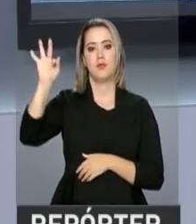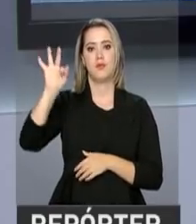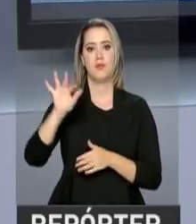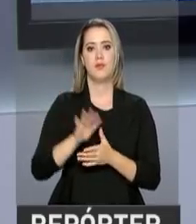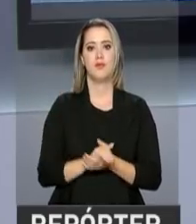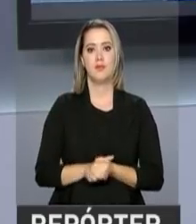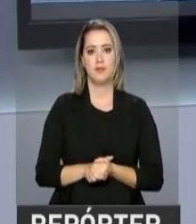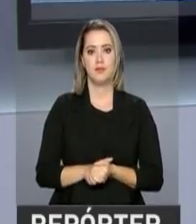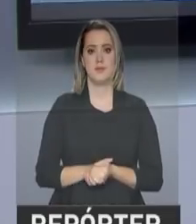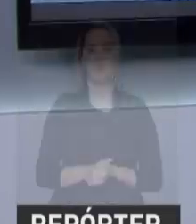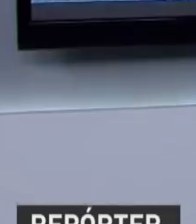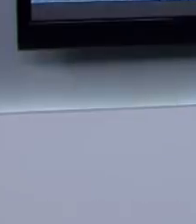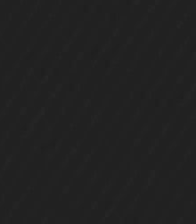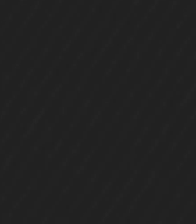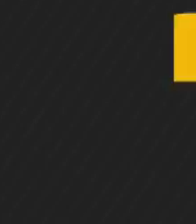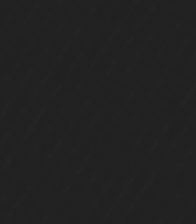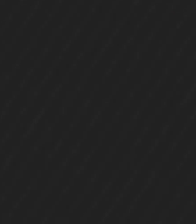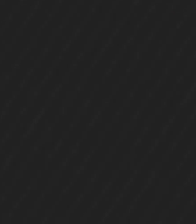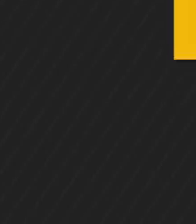governo federal